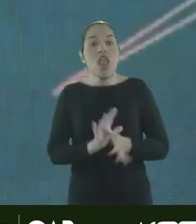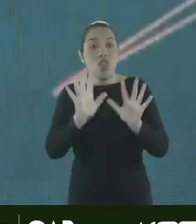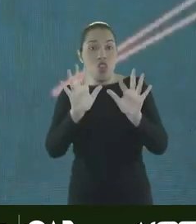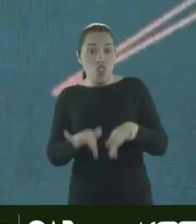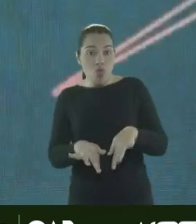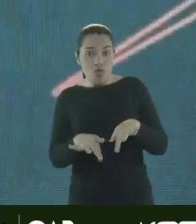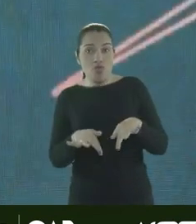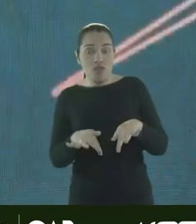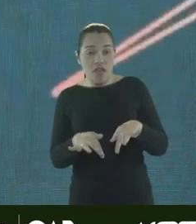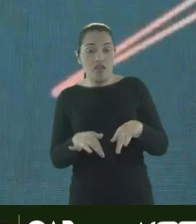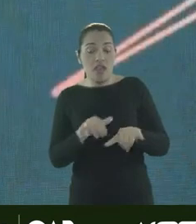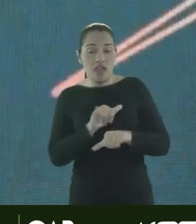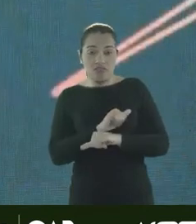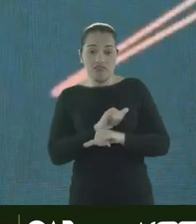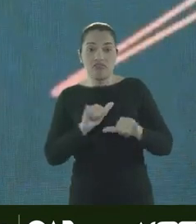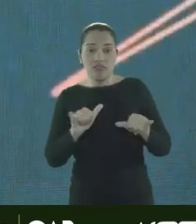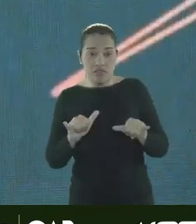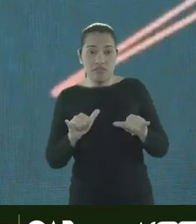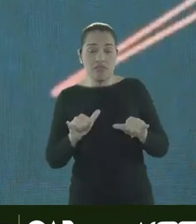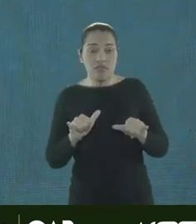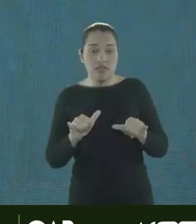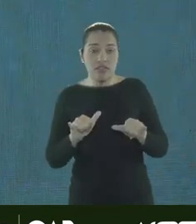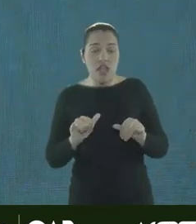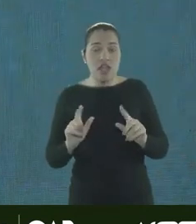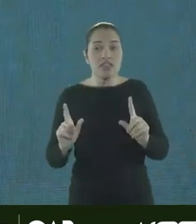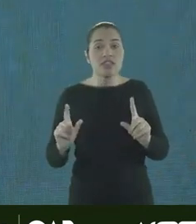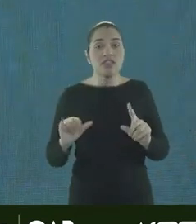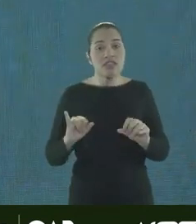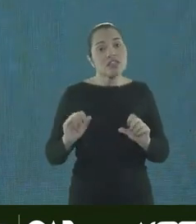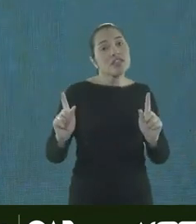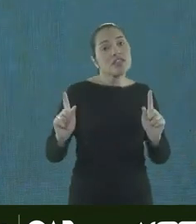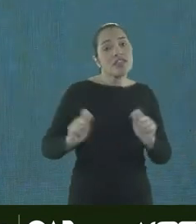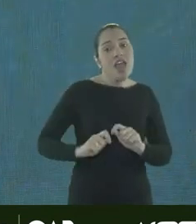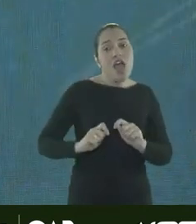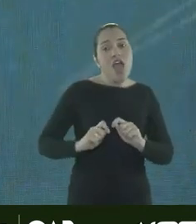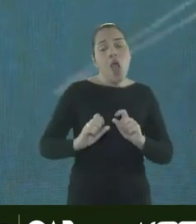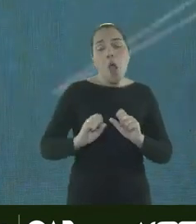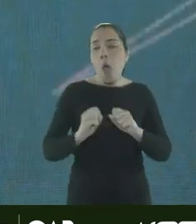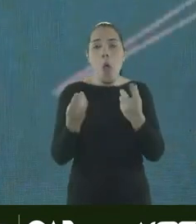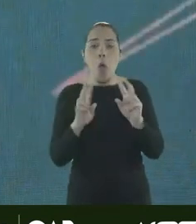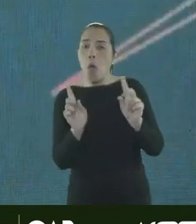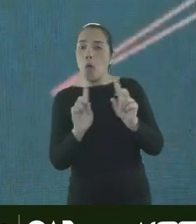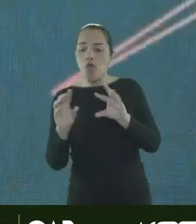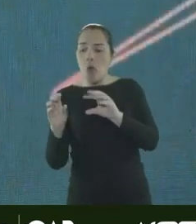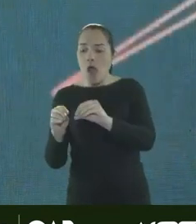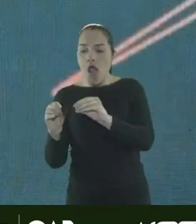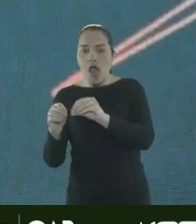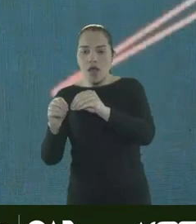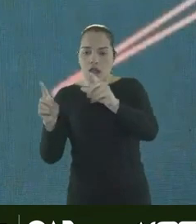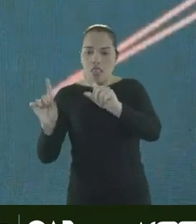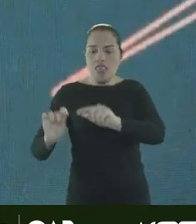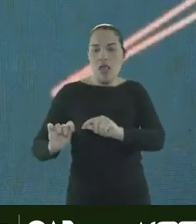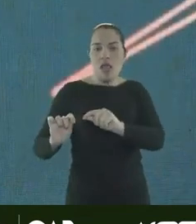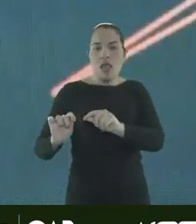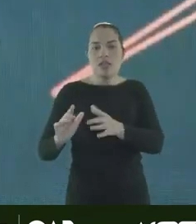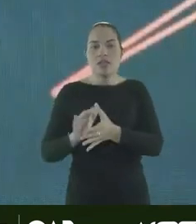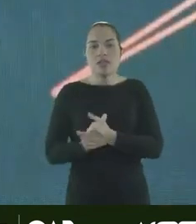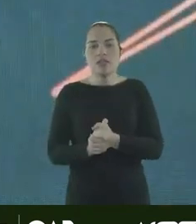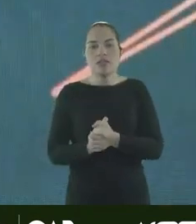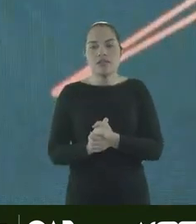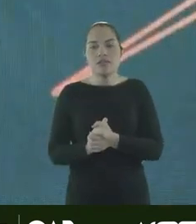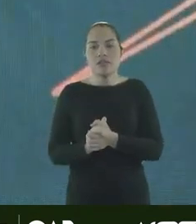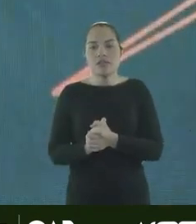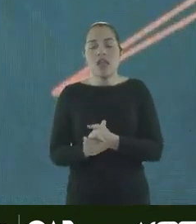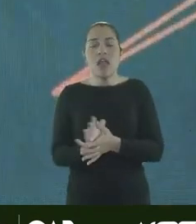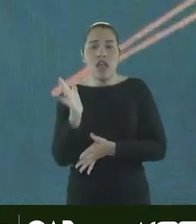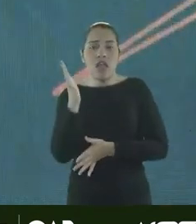jazida realmente ela tem condições ou não Mas isso não vai parar a obra virar outra jazida